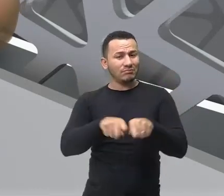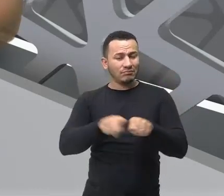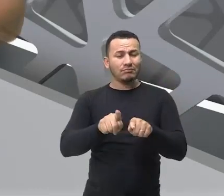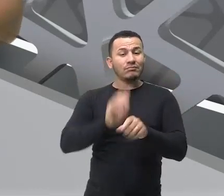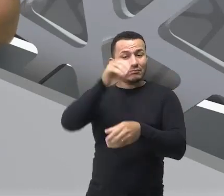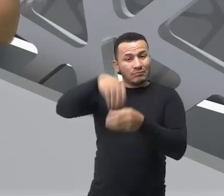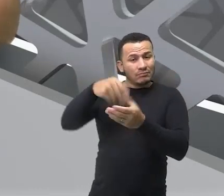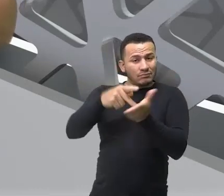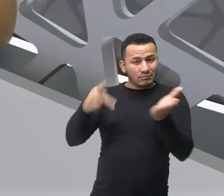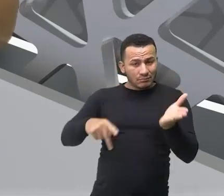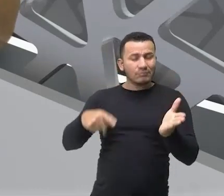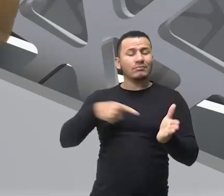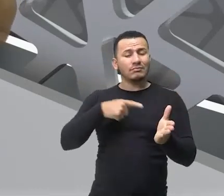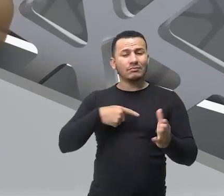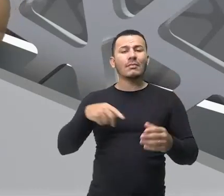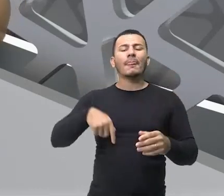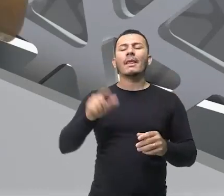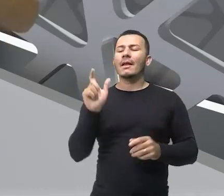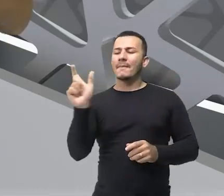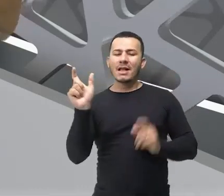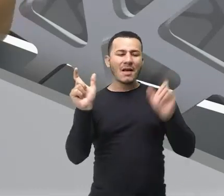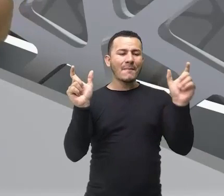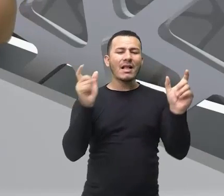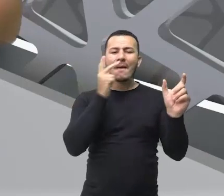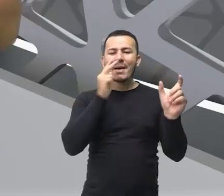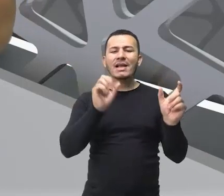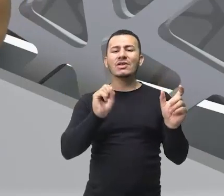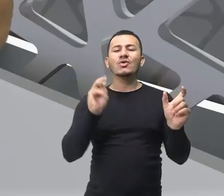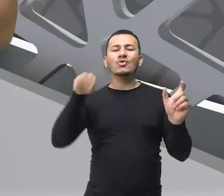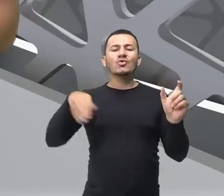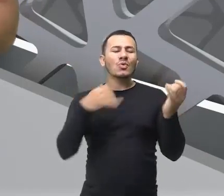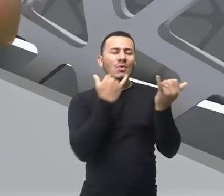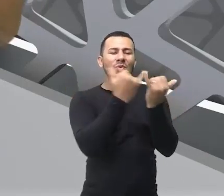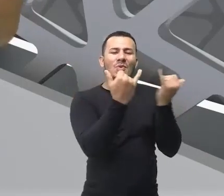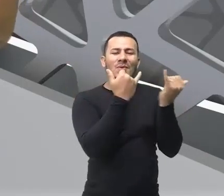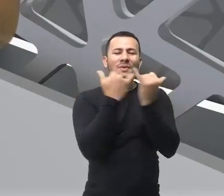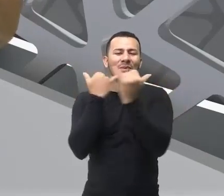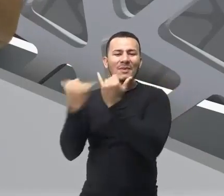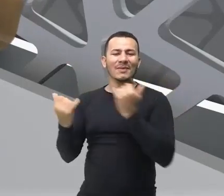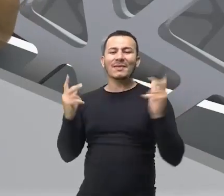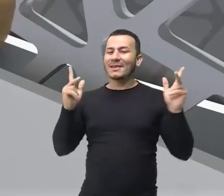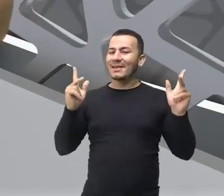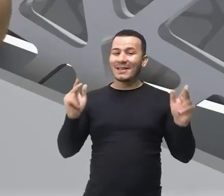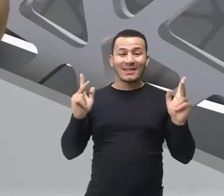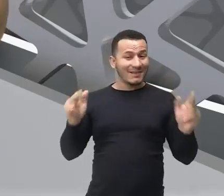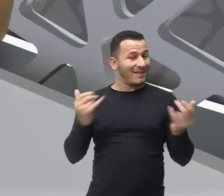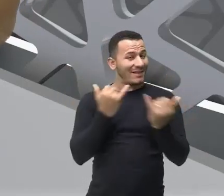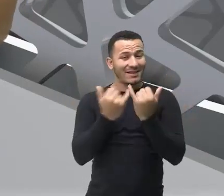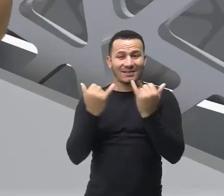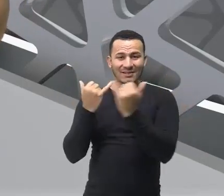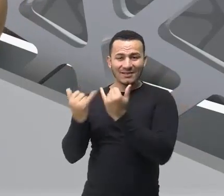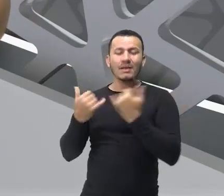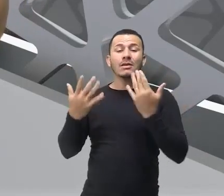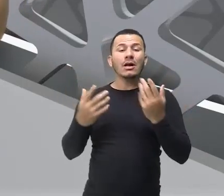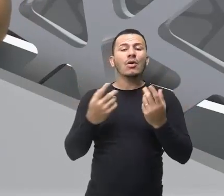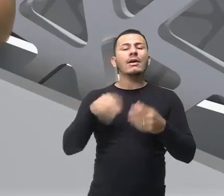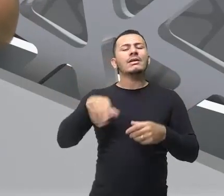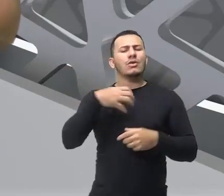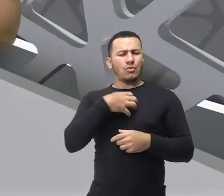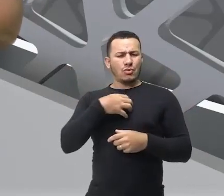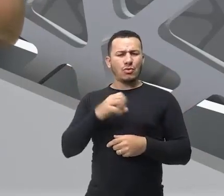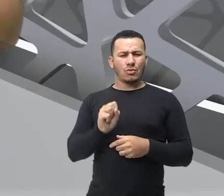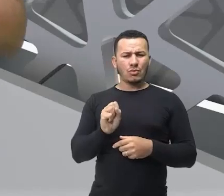que é exatamente quando nós temos palavras com sons semelhantes. E essa repetição de som dentro do